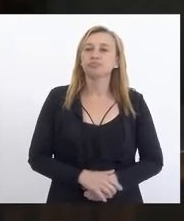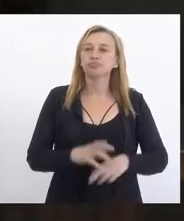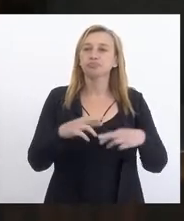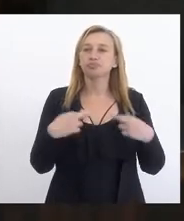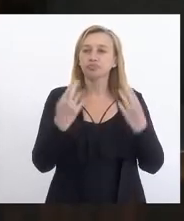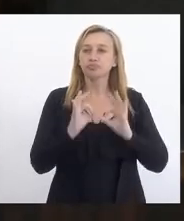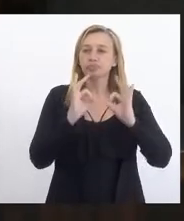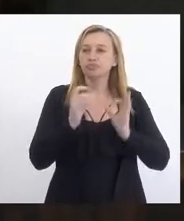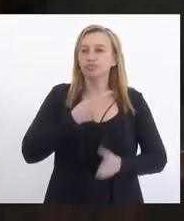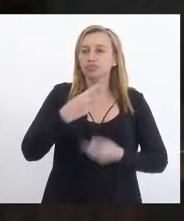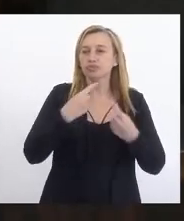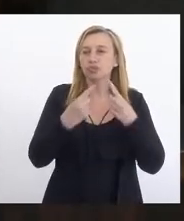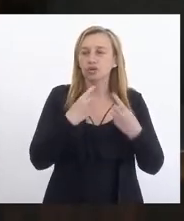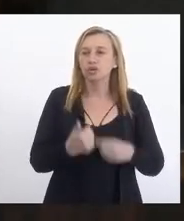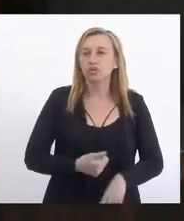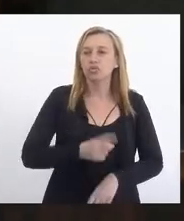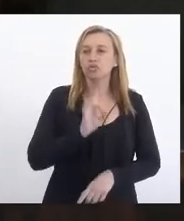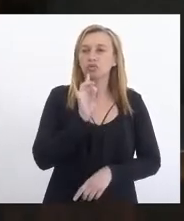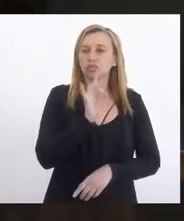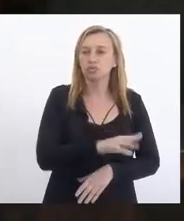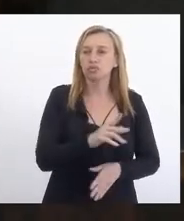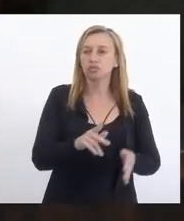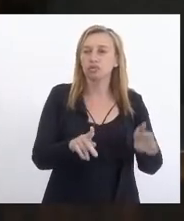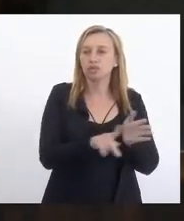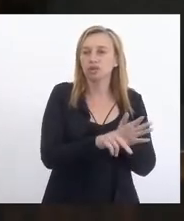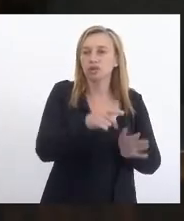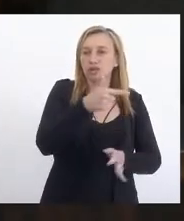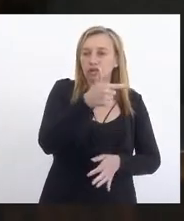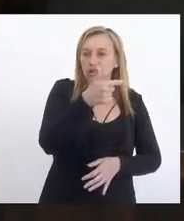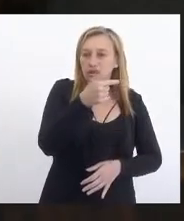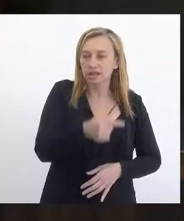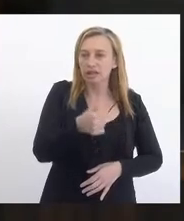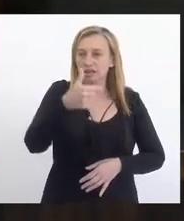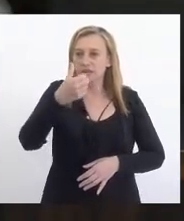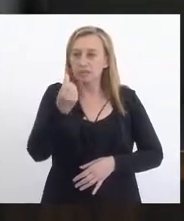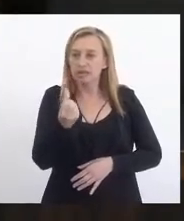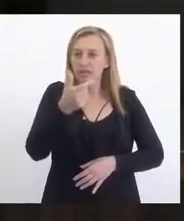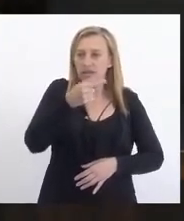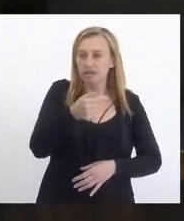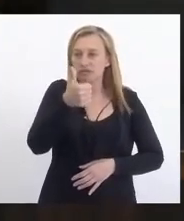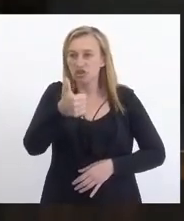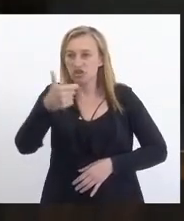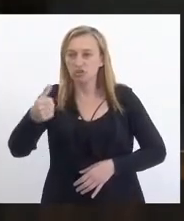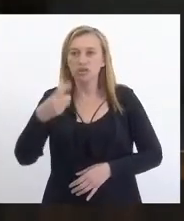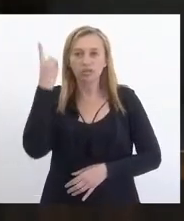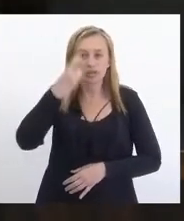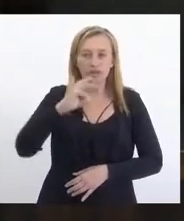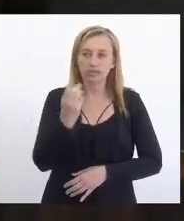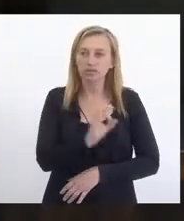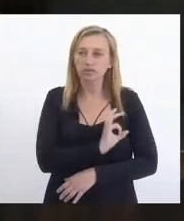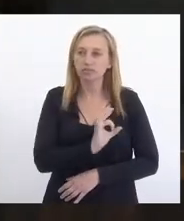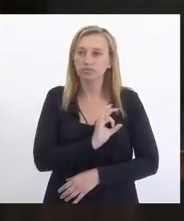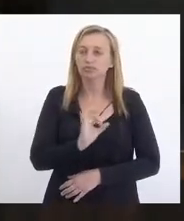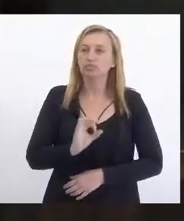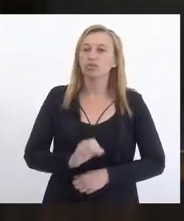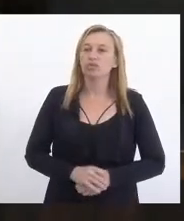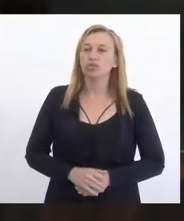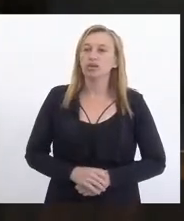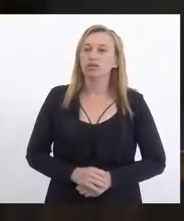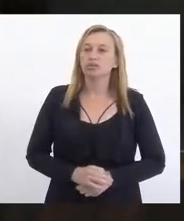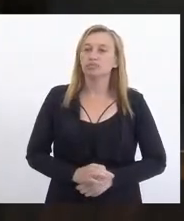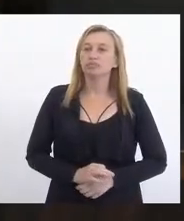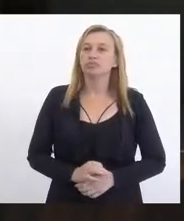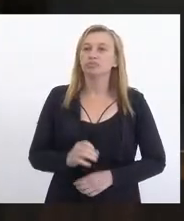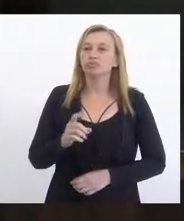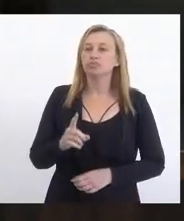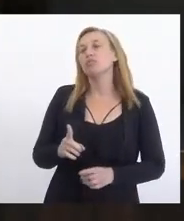ordinária em discussão única, projeto de resolução 767-21, de autoria da deputada Marta Rocha, que concede o título de benemérito